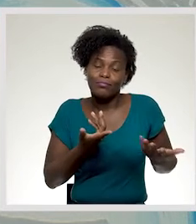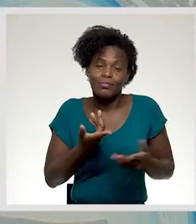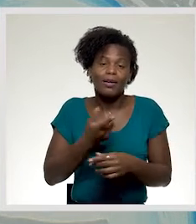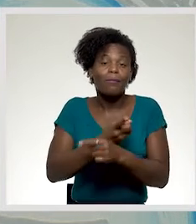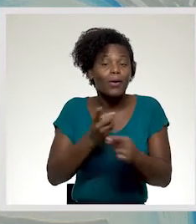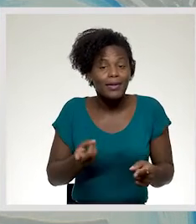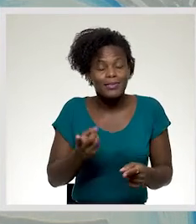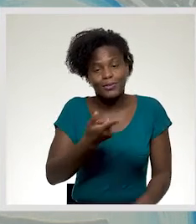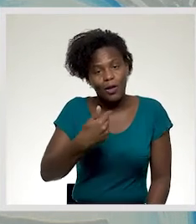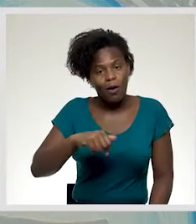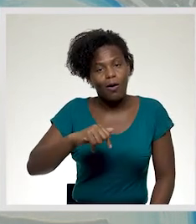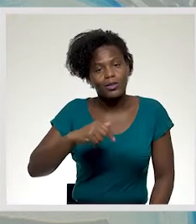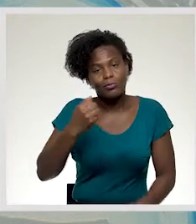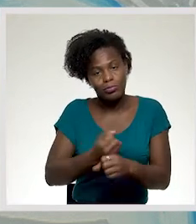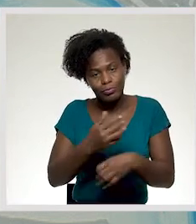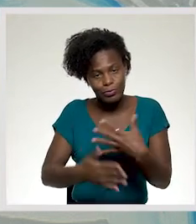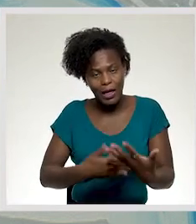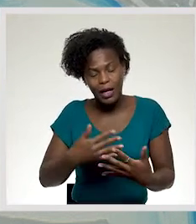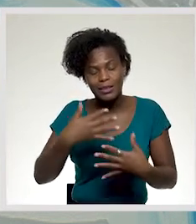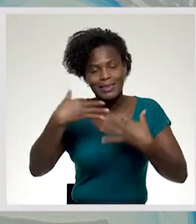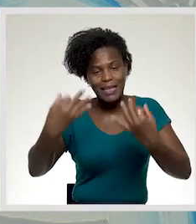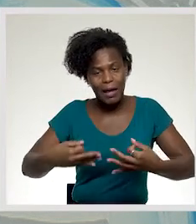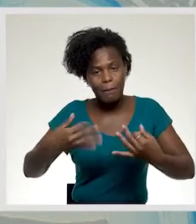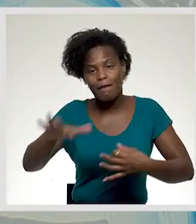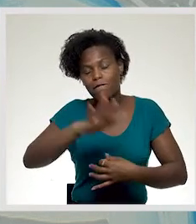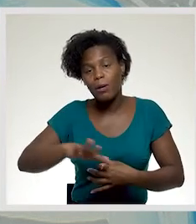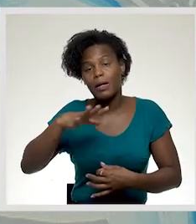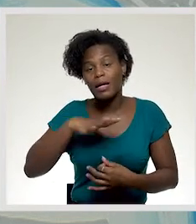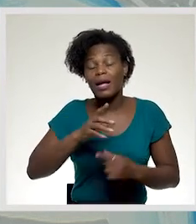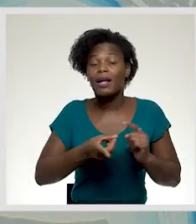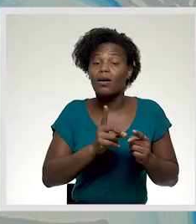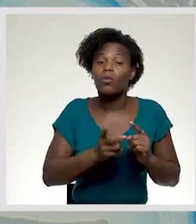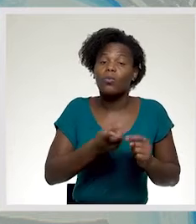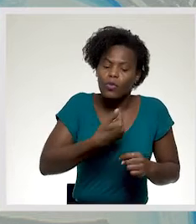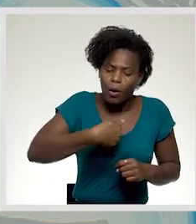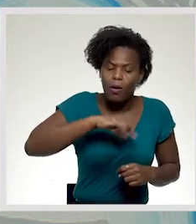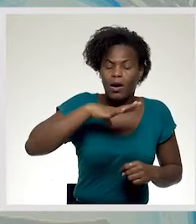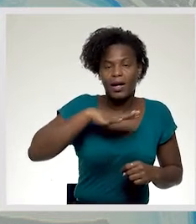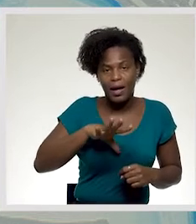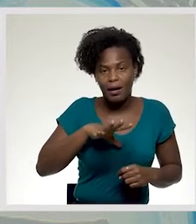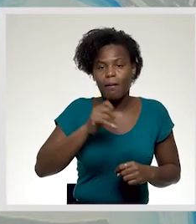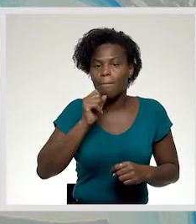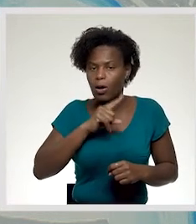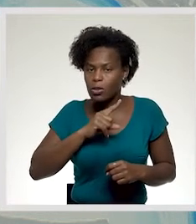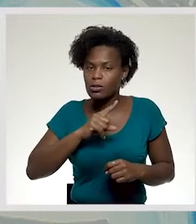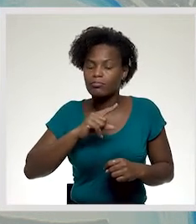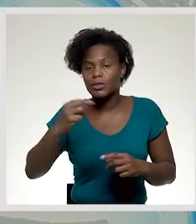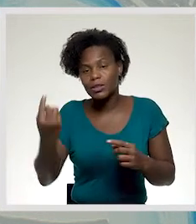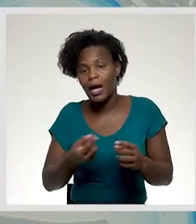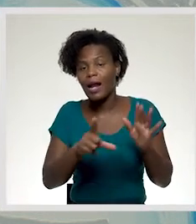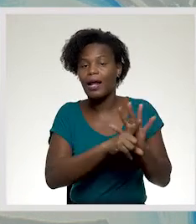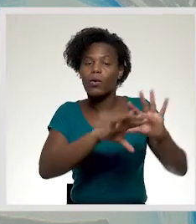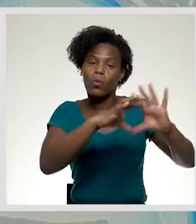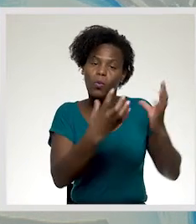então nós temos que agir sempre de forma a querer que aquilo que nós fazemos se possa tornar numa